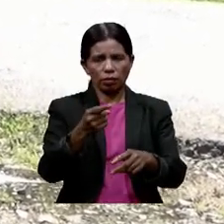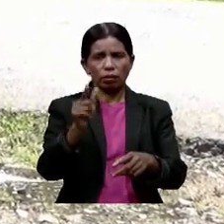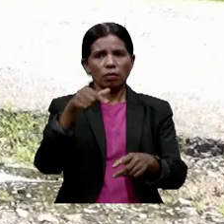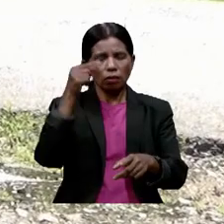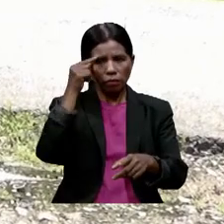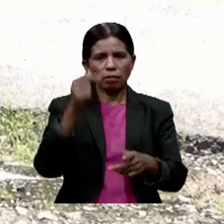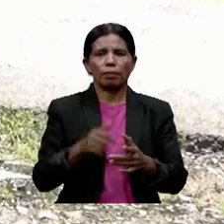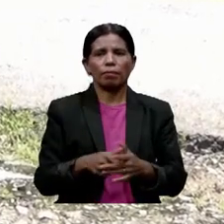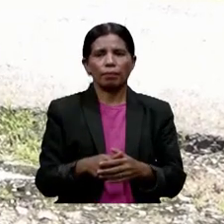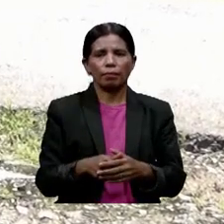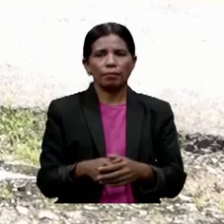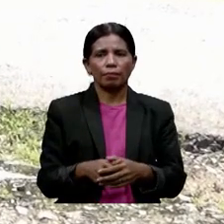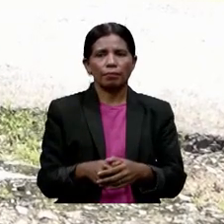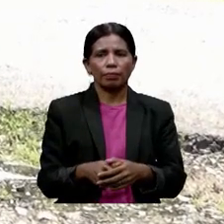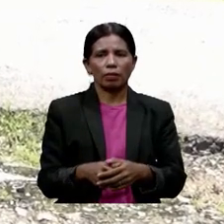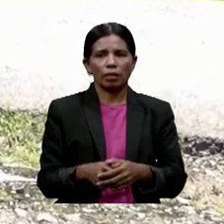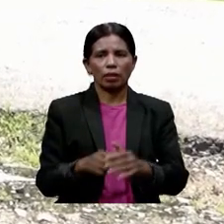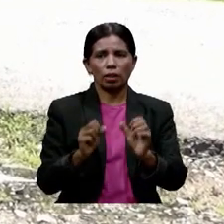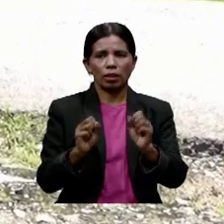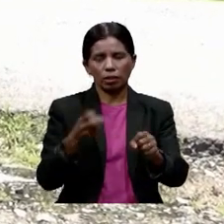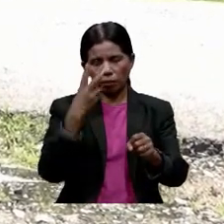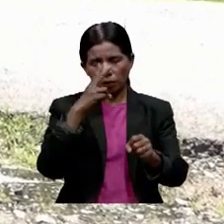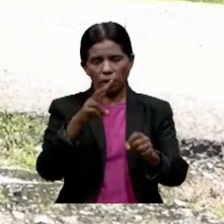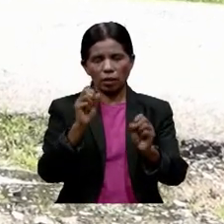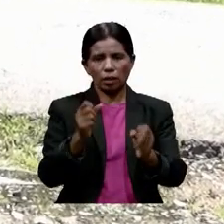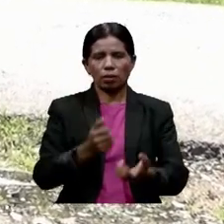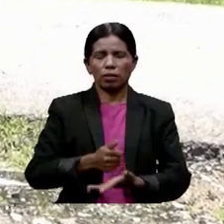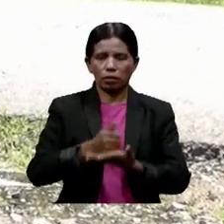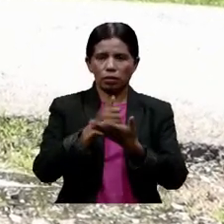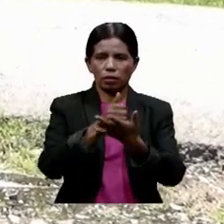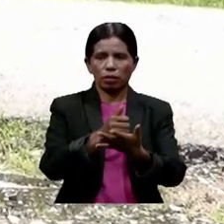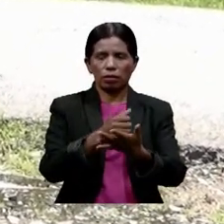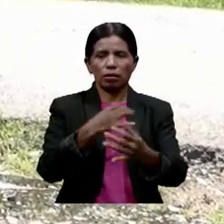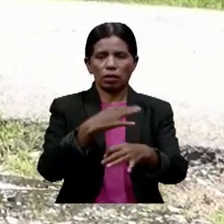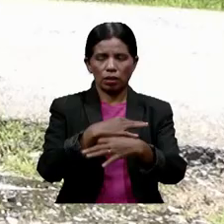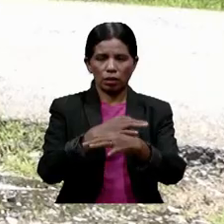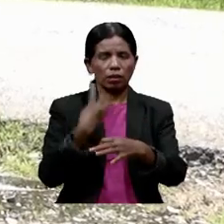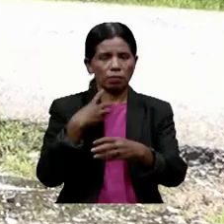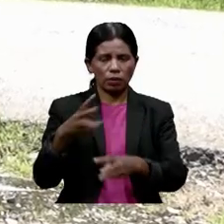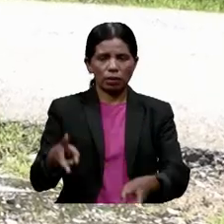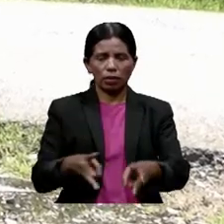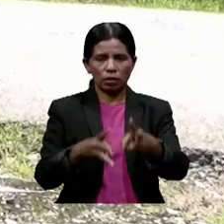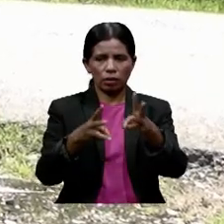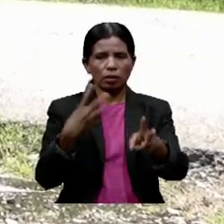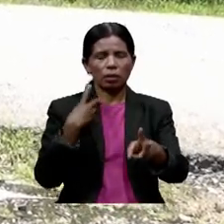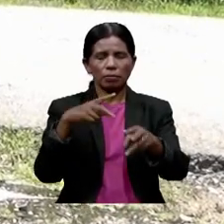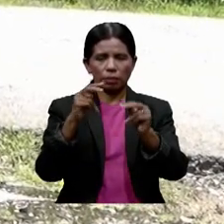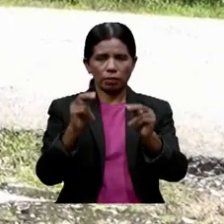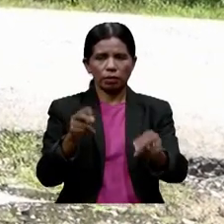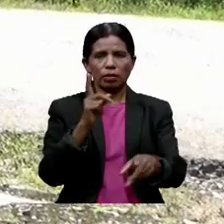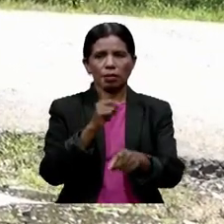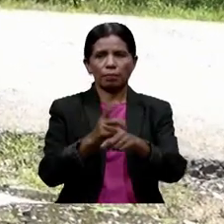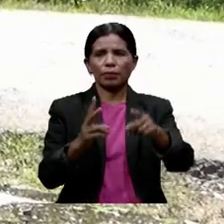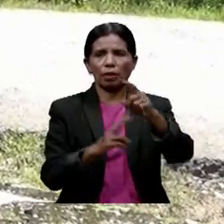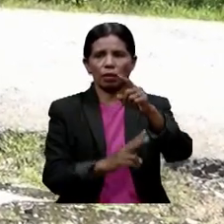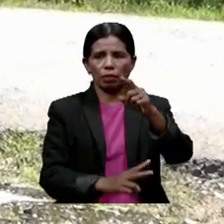governo para atubele hare no taumatan Odi hadia ami estrada ida neve ami precisa deles. Ponte ida